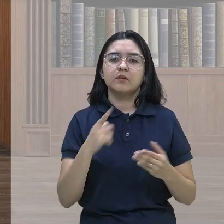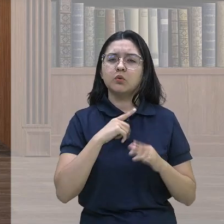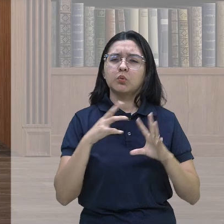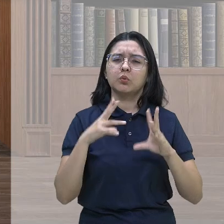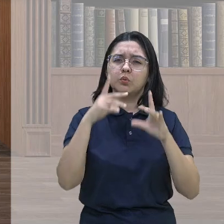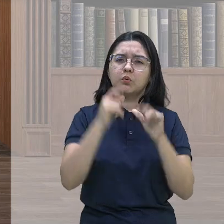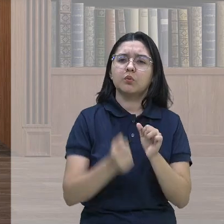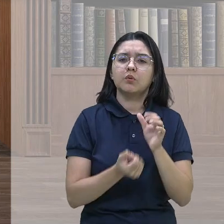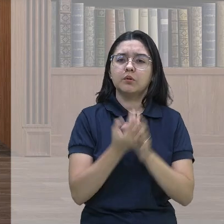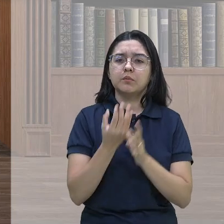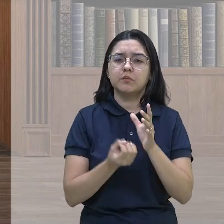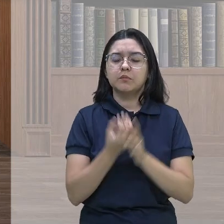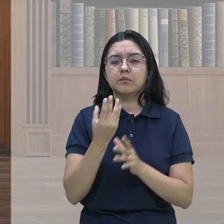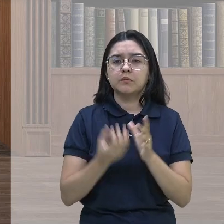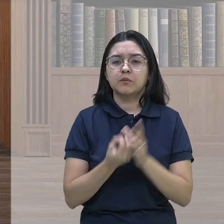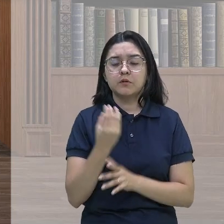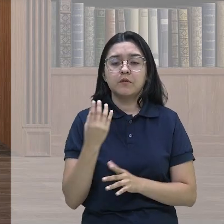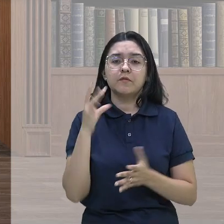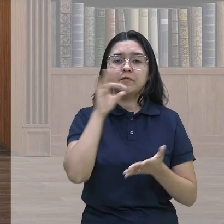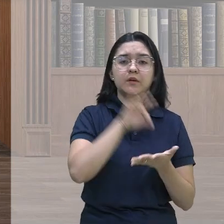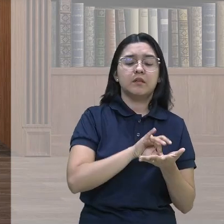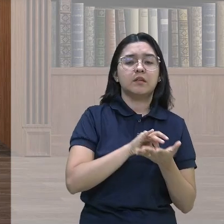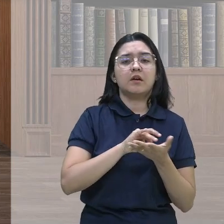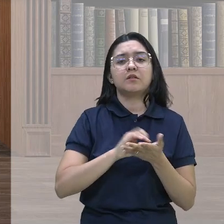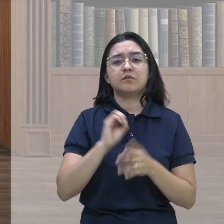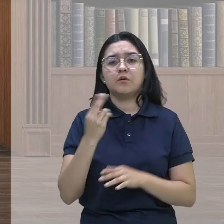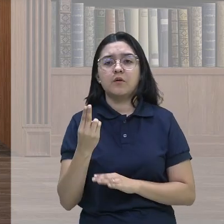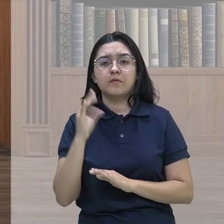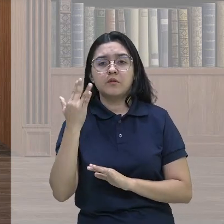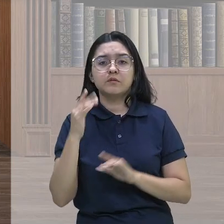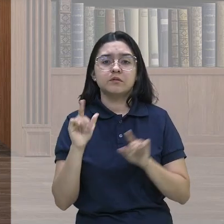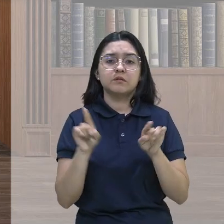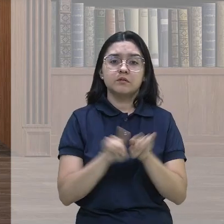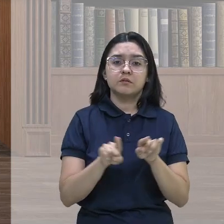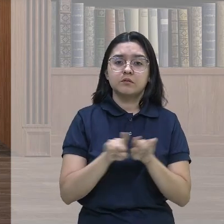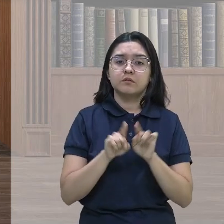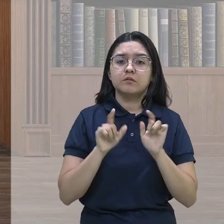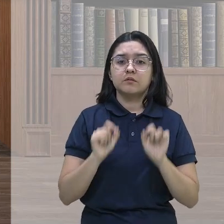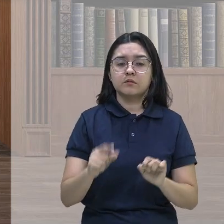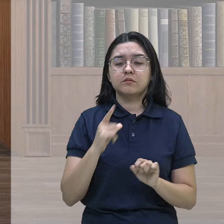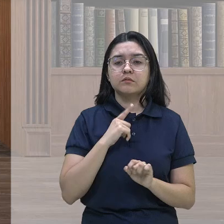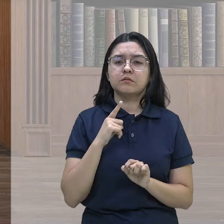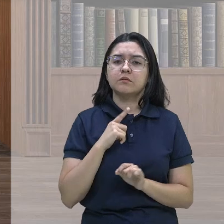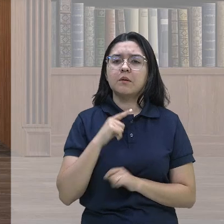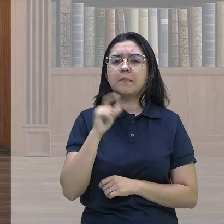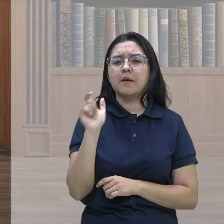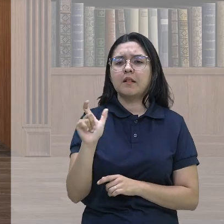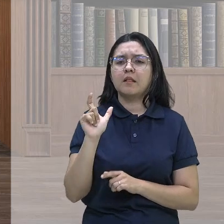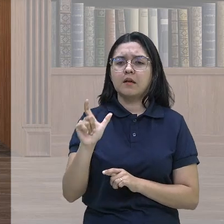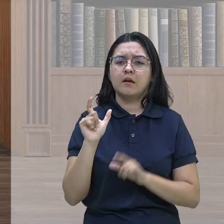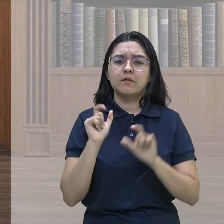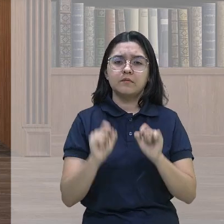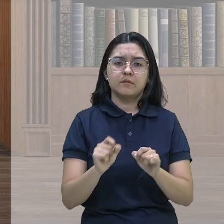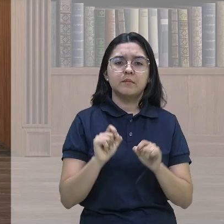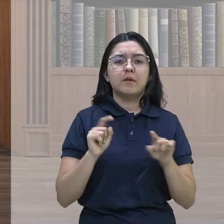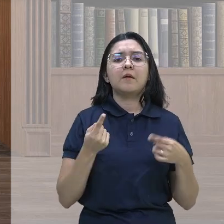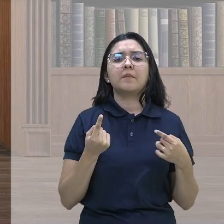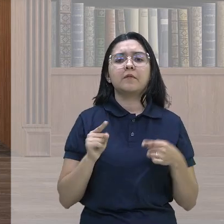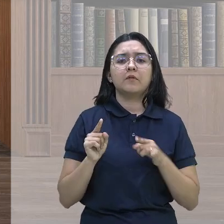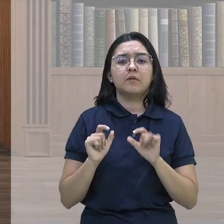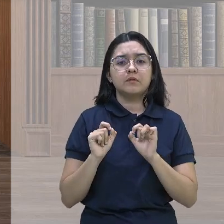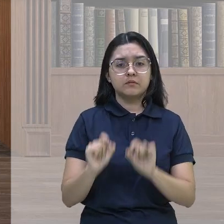produção ficcional ou real que utiliza as palavras em sua composição para provocar